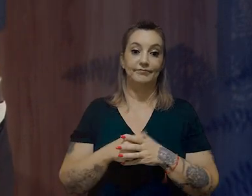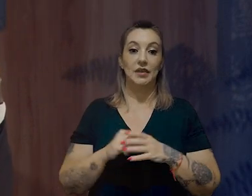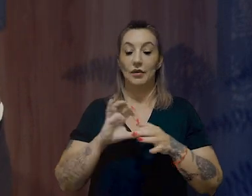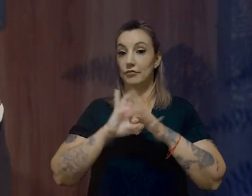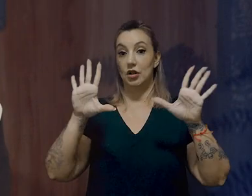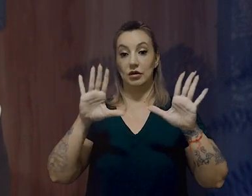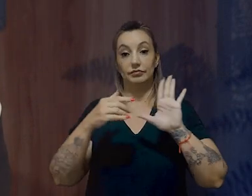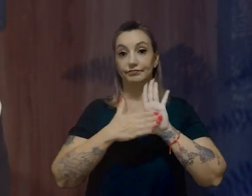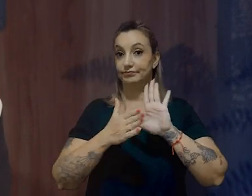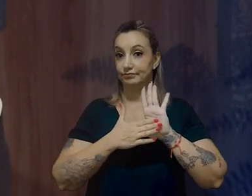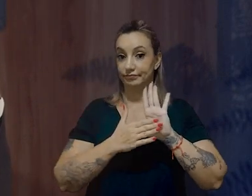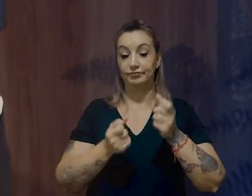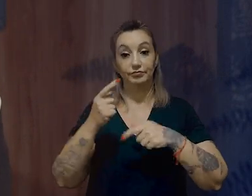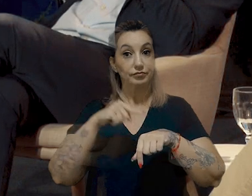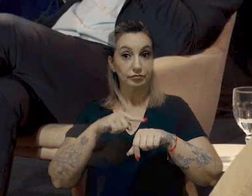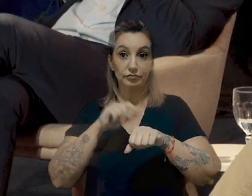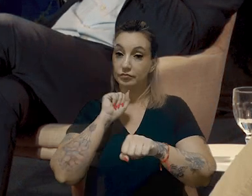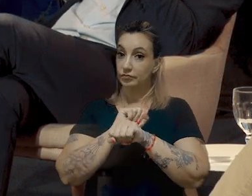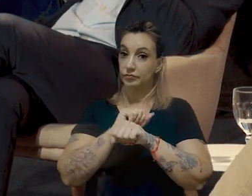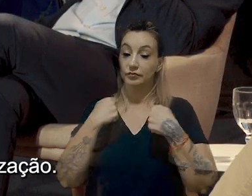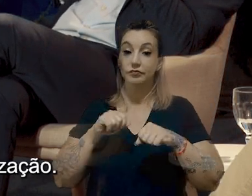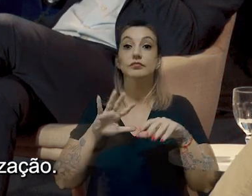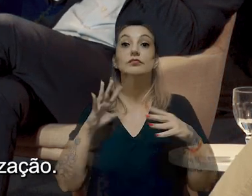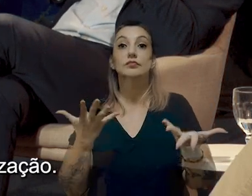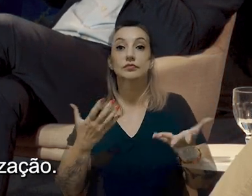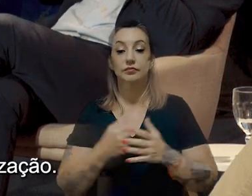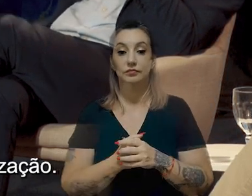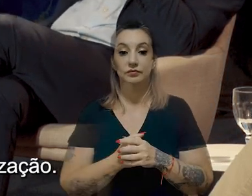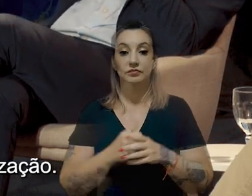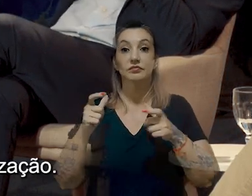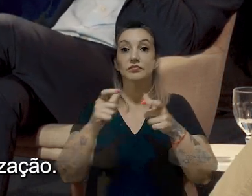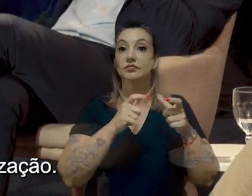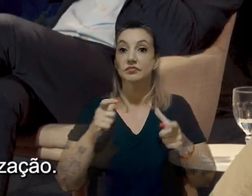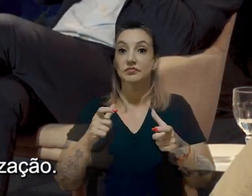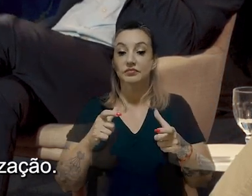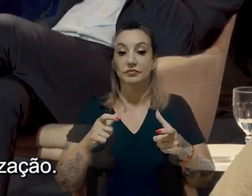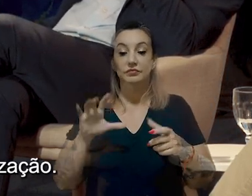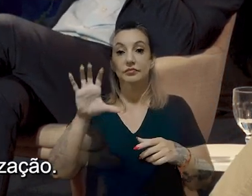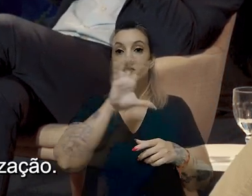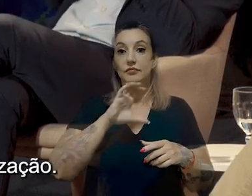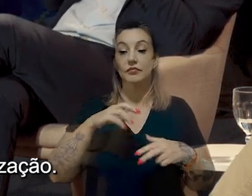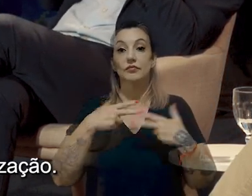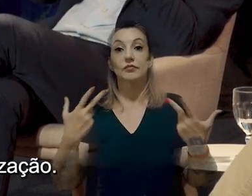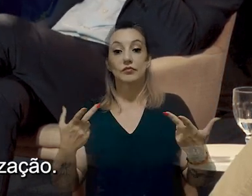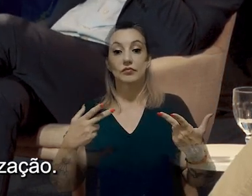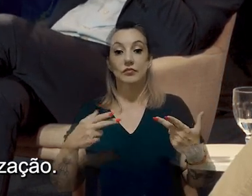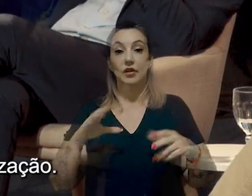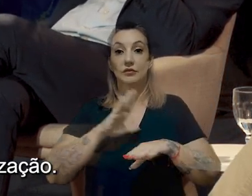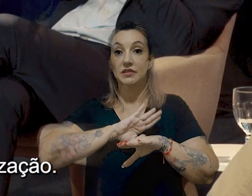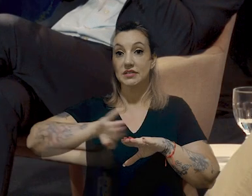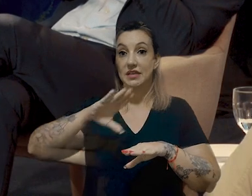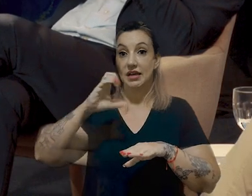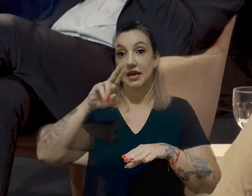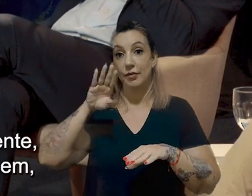público tá nas tarifas Em algum momento você vai ter que parar com isso Qual o efeito nas localidades ou nas regiões em função da